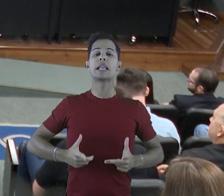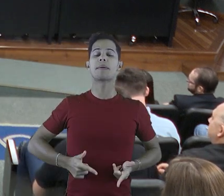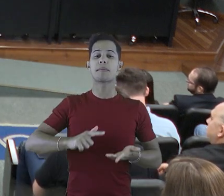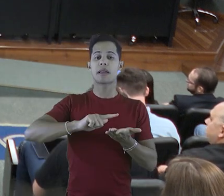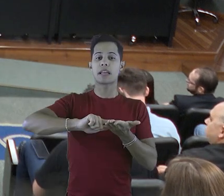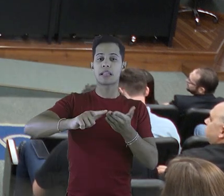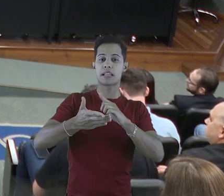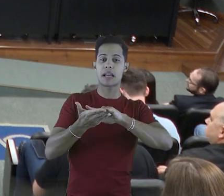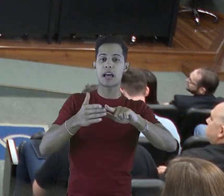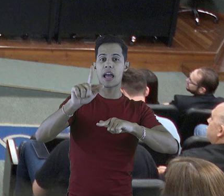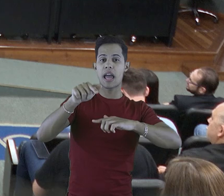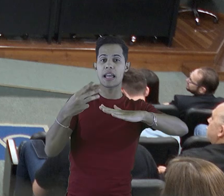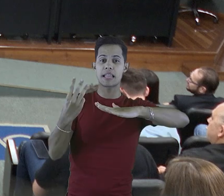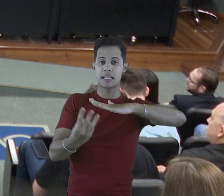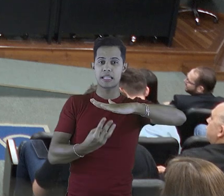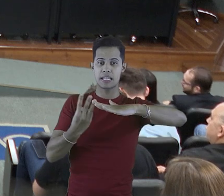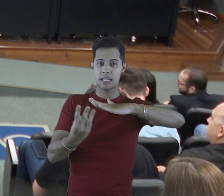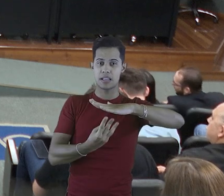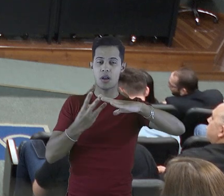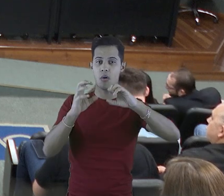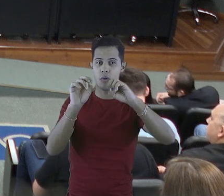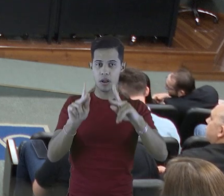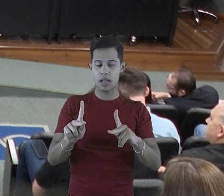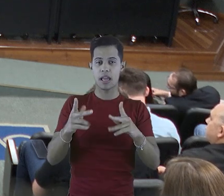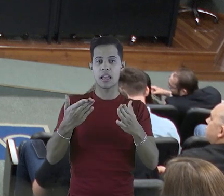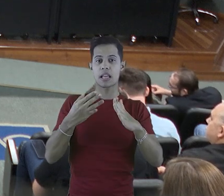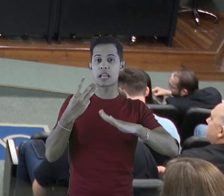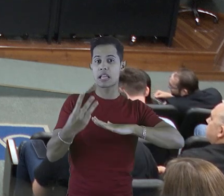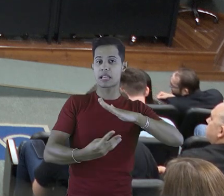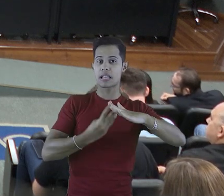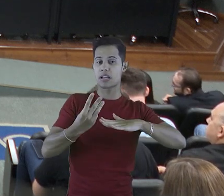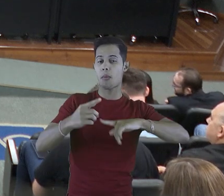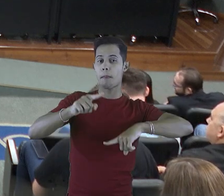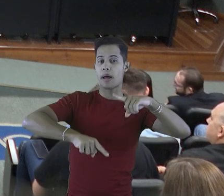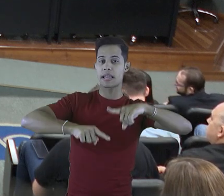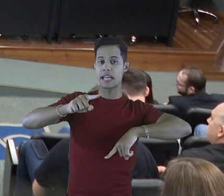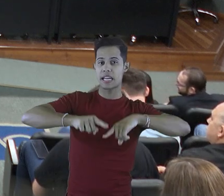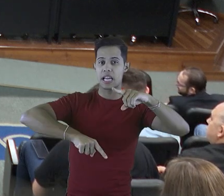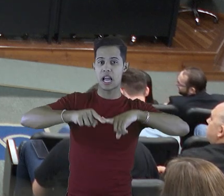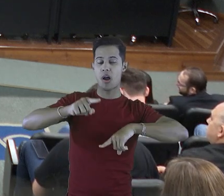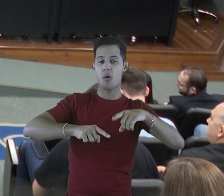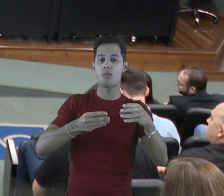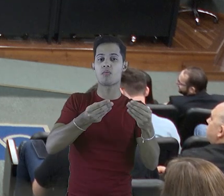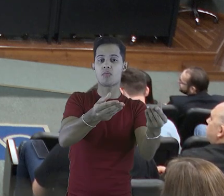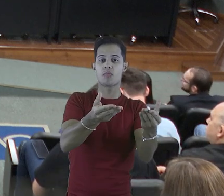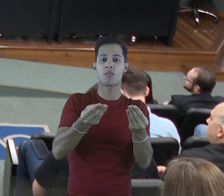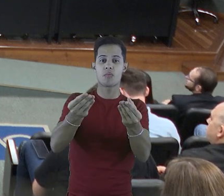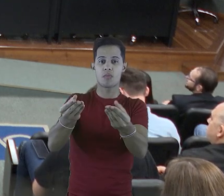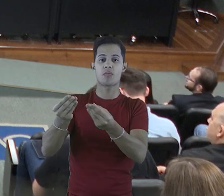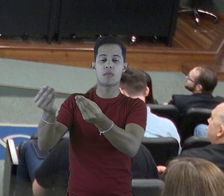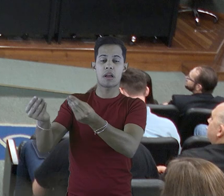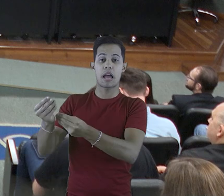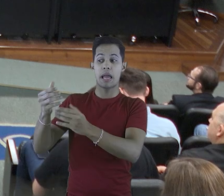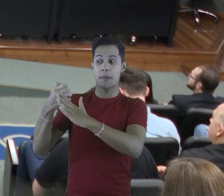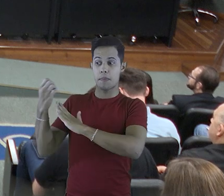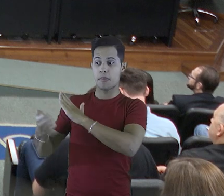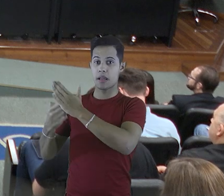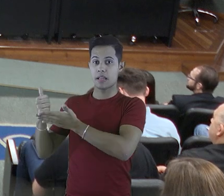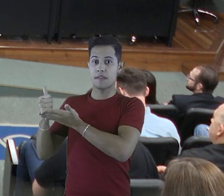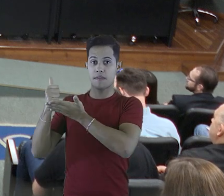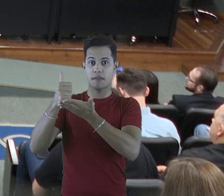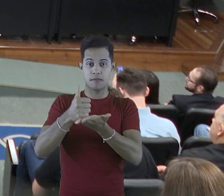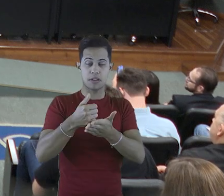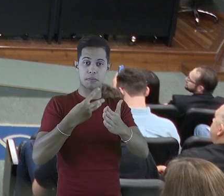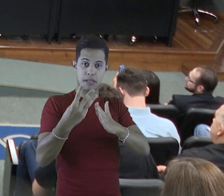Limpeza. Limpeza você tem. Limpeza e conservação é terceirização de serviço. Normalmente, terceirização com entrega de material e etc. Ou seja,